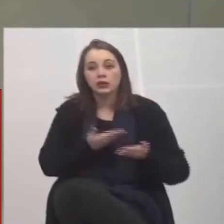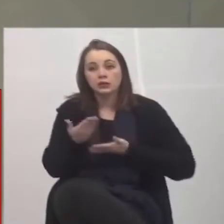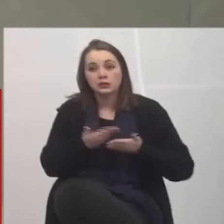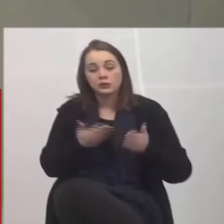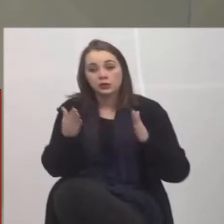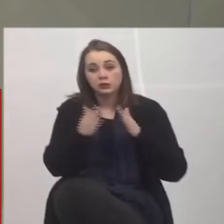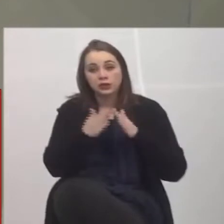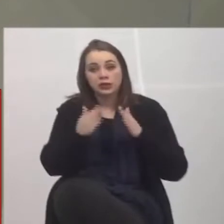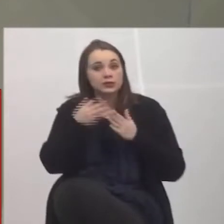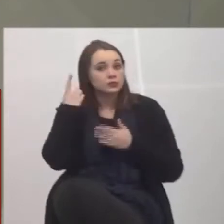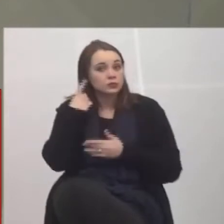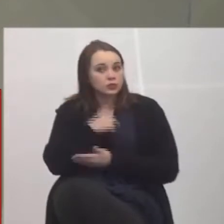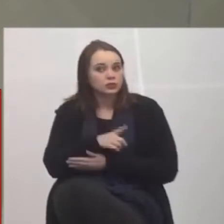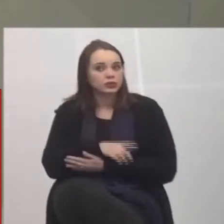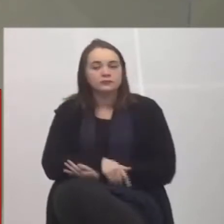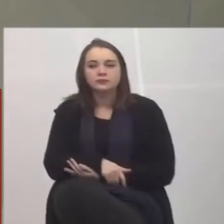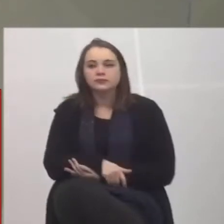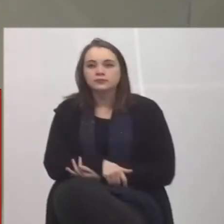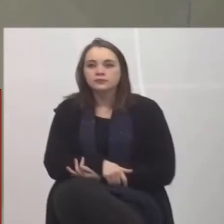por dia.